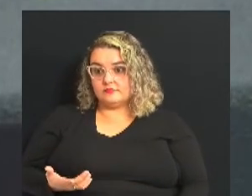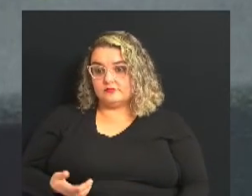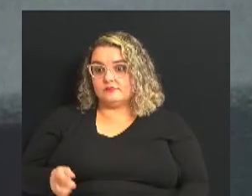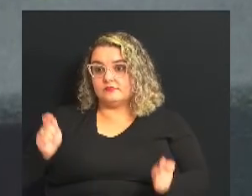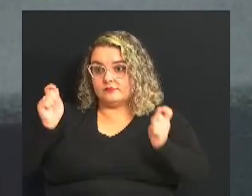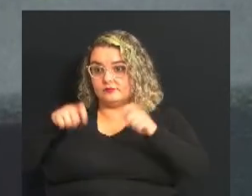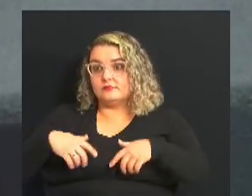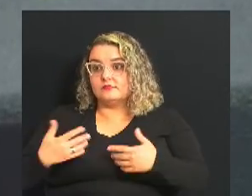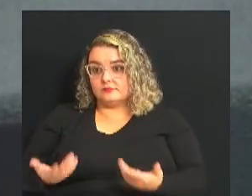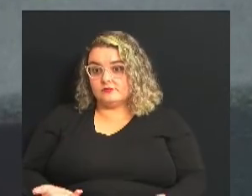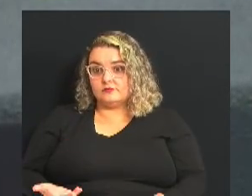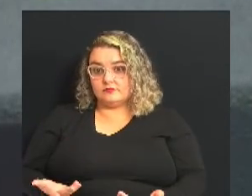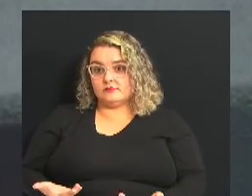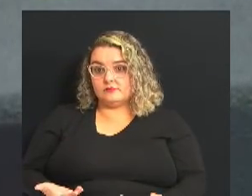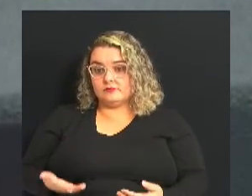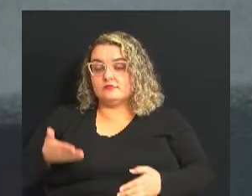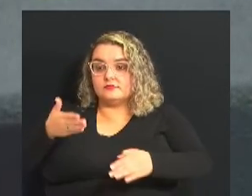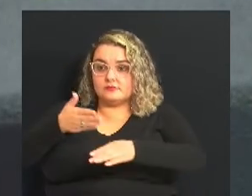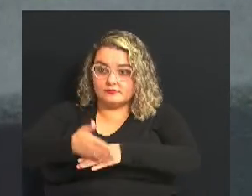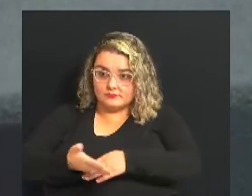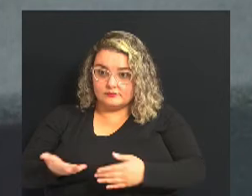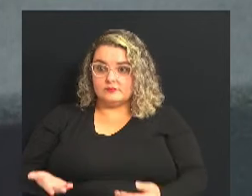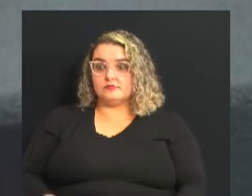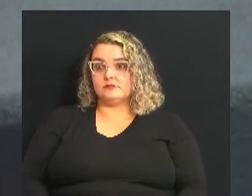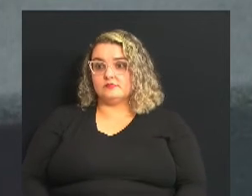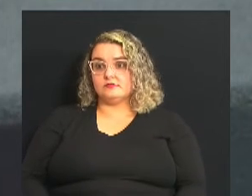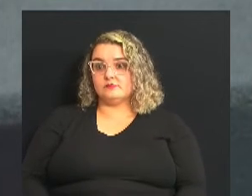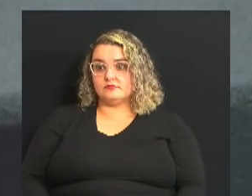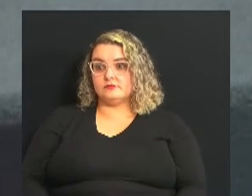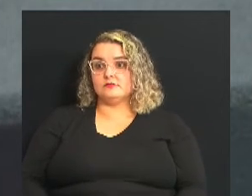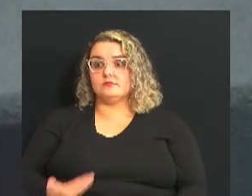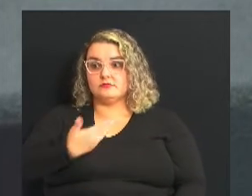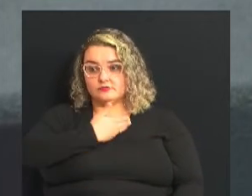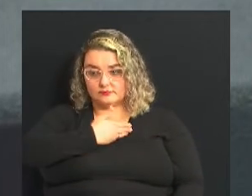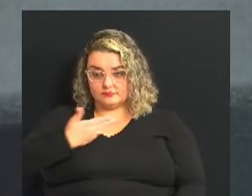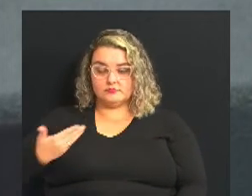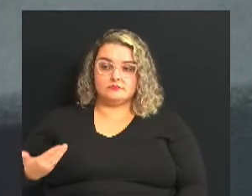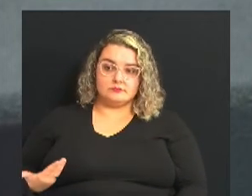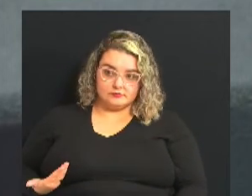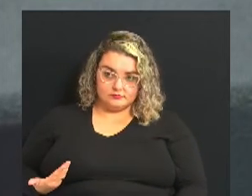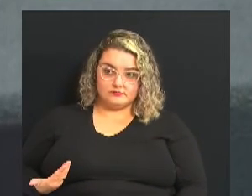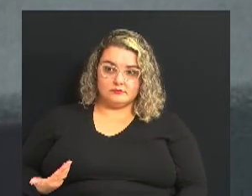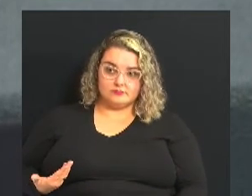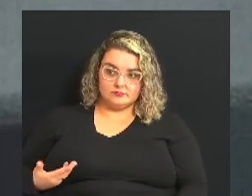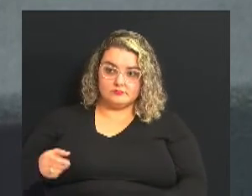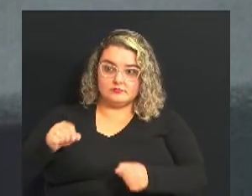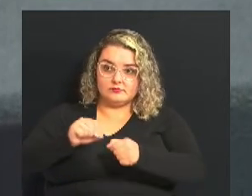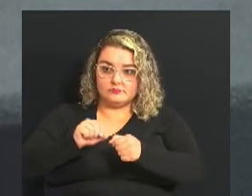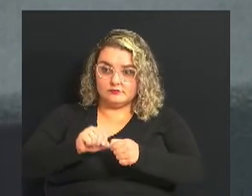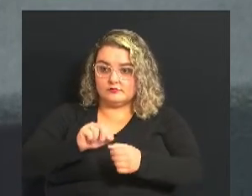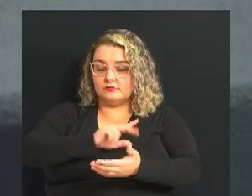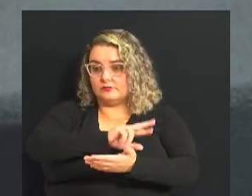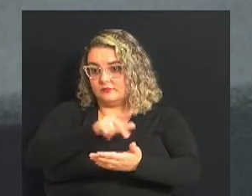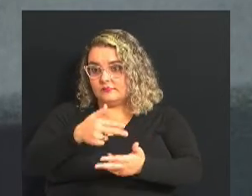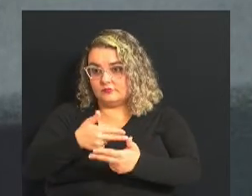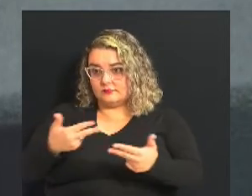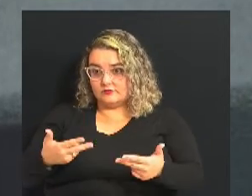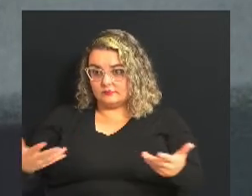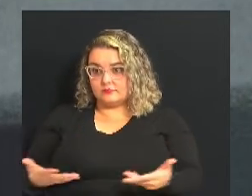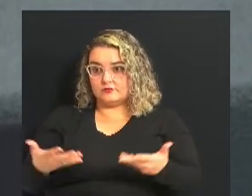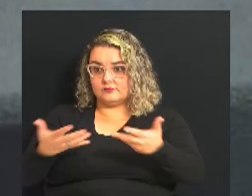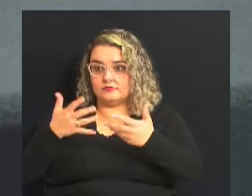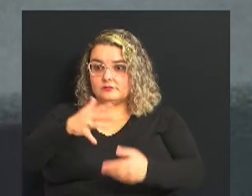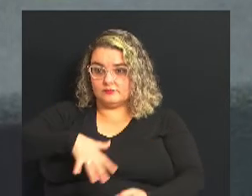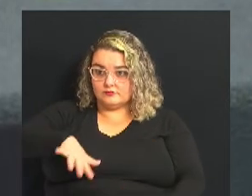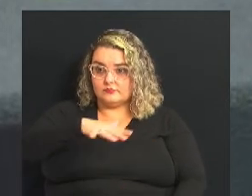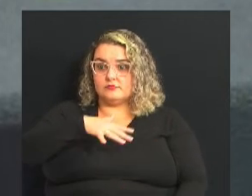possibilidade, né, de entrar com uma política pública. Nós fazemos também várias coisas, além de fomentar o mercado, voltadas